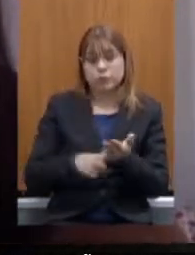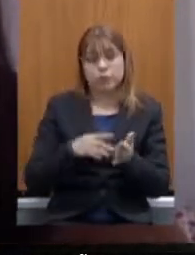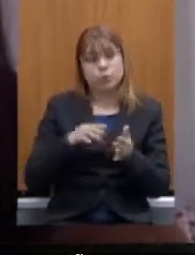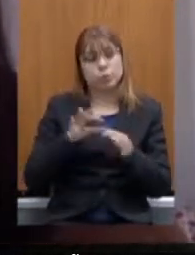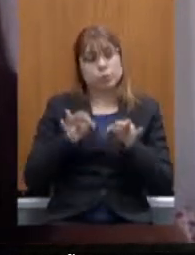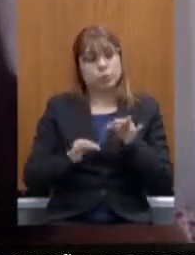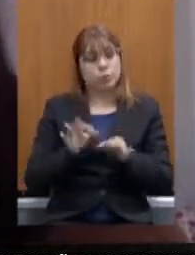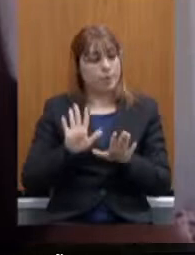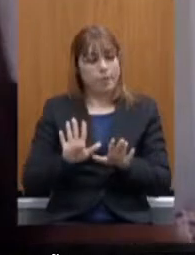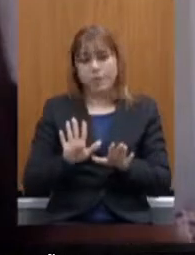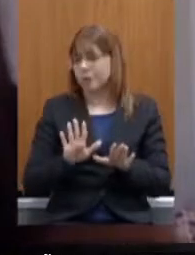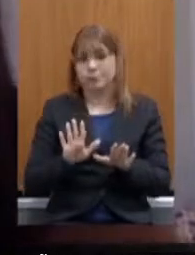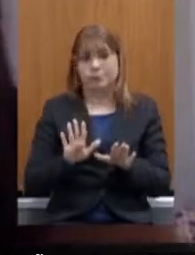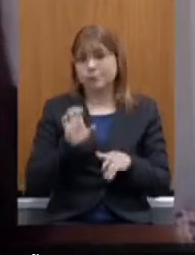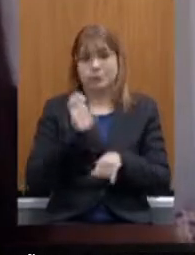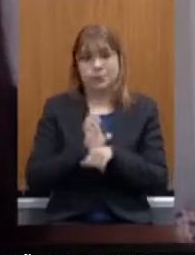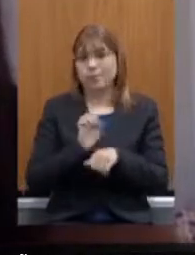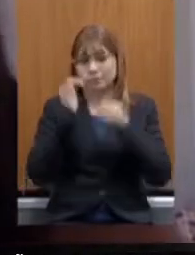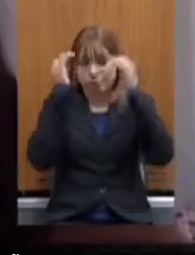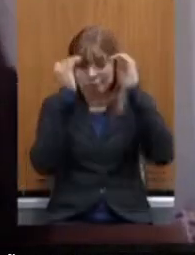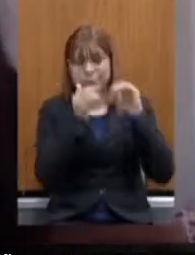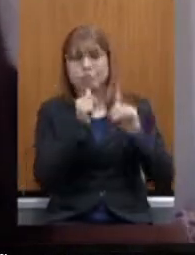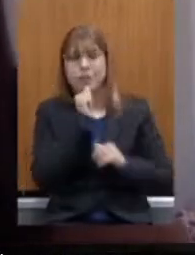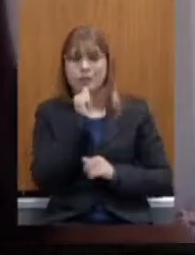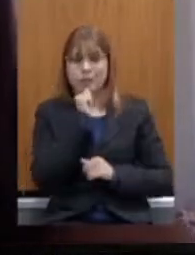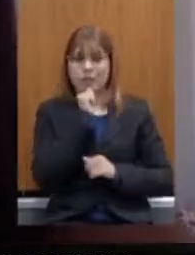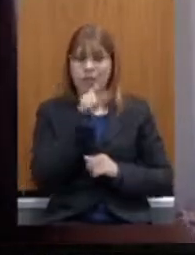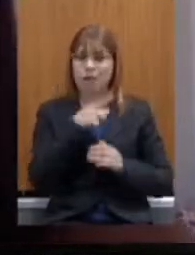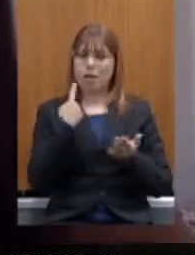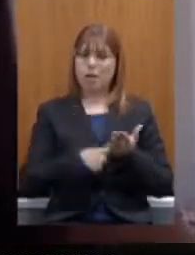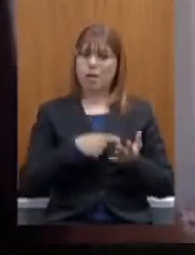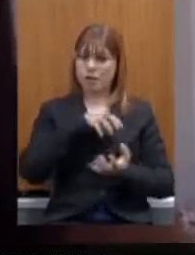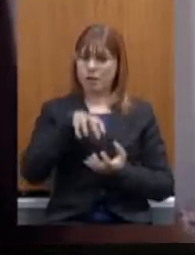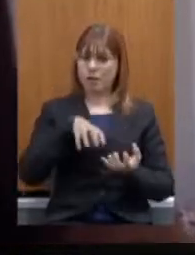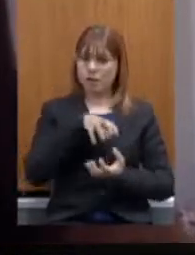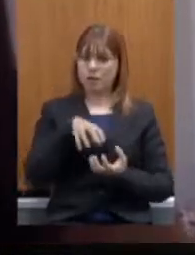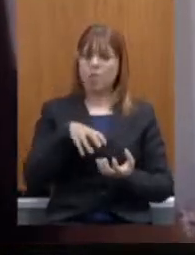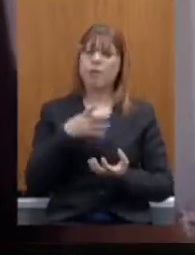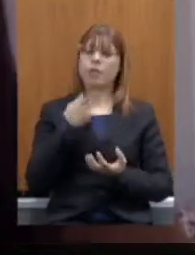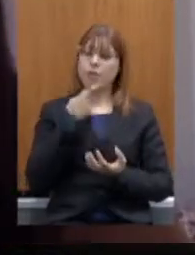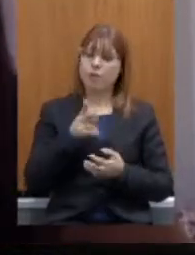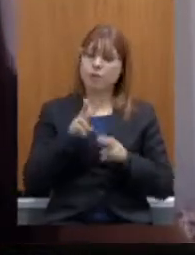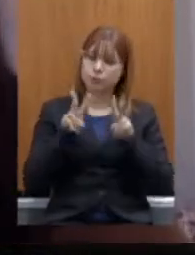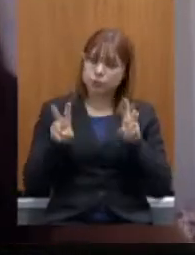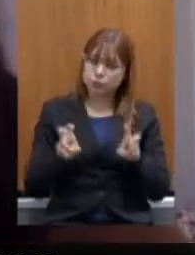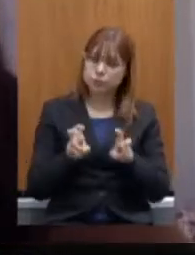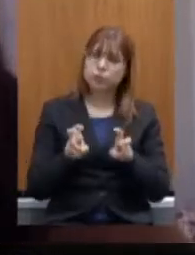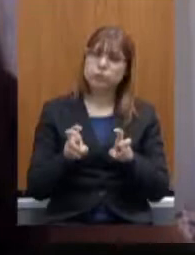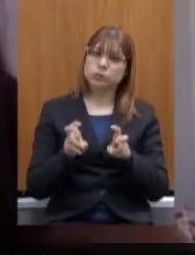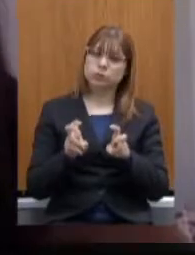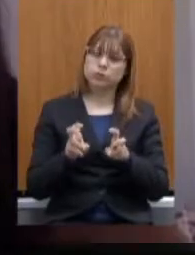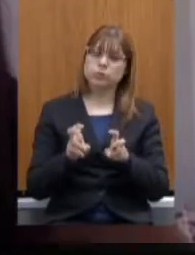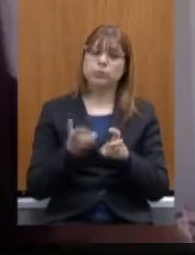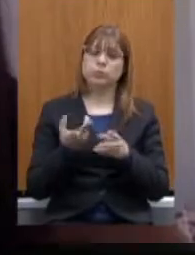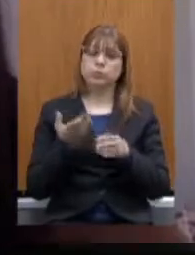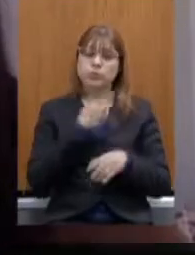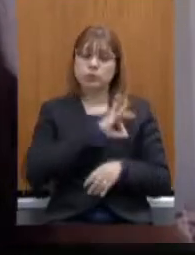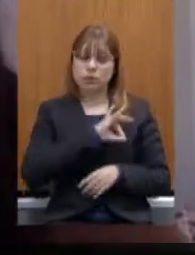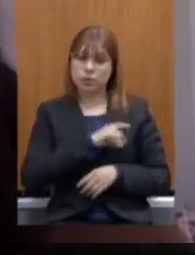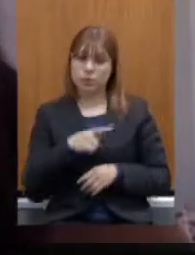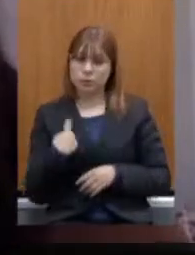não implementado por estado esse acordo de greve prever as incorporações ao nosso vencimento básico